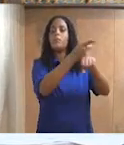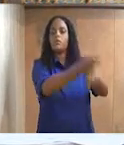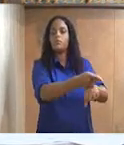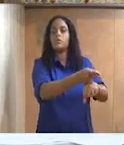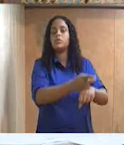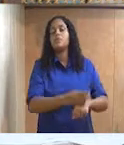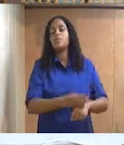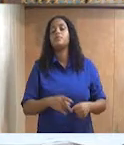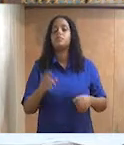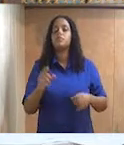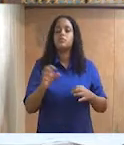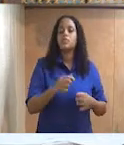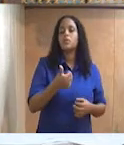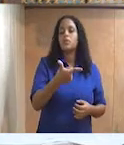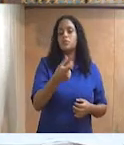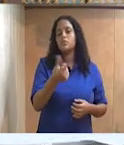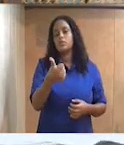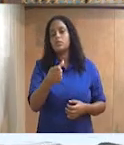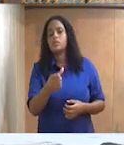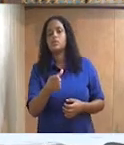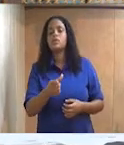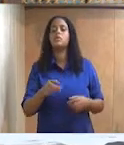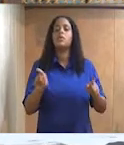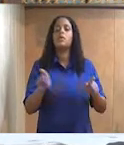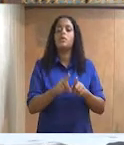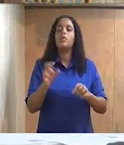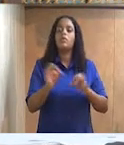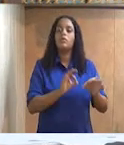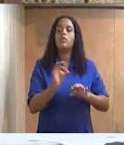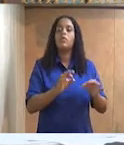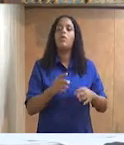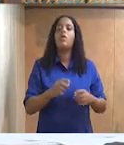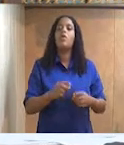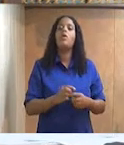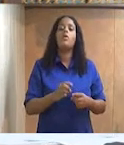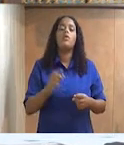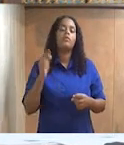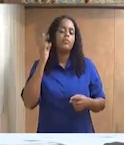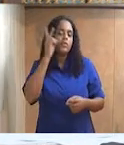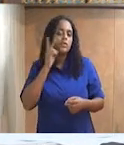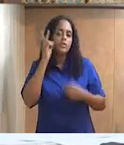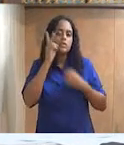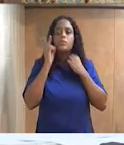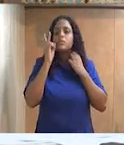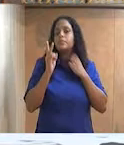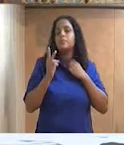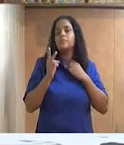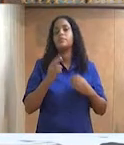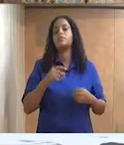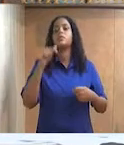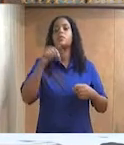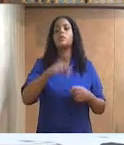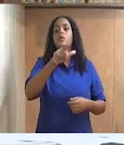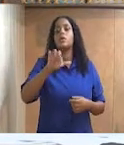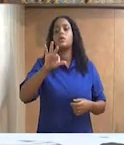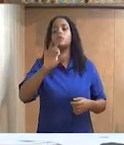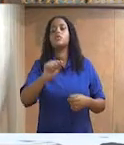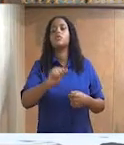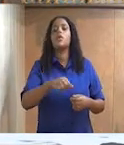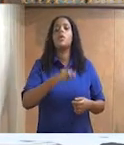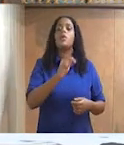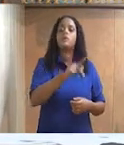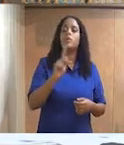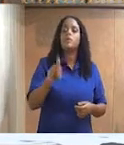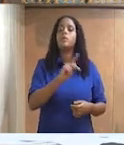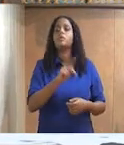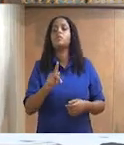Projeto de resolução 173/16, do excelente vereador Moacir Anselmo dos Santos, orgulhoso de cidadania do Caxiense, ilustríssimo senhor Sebastião